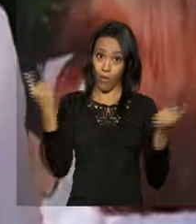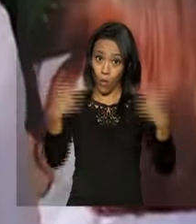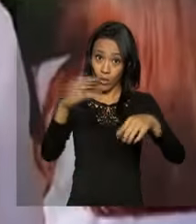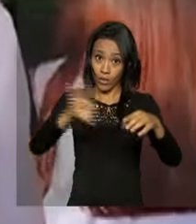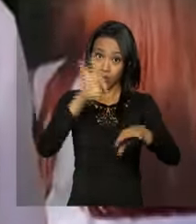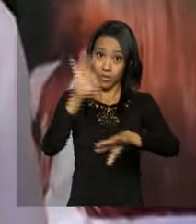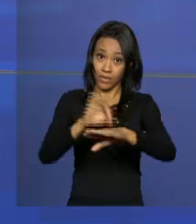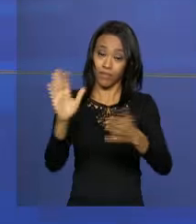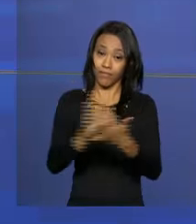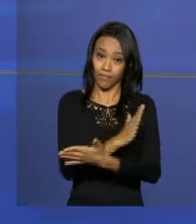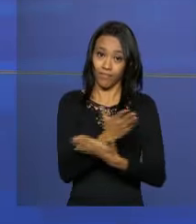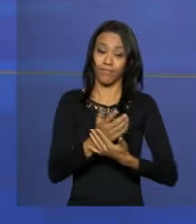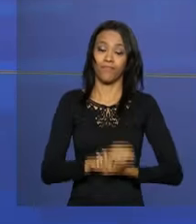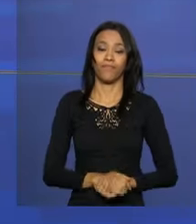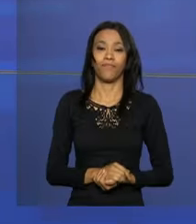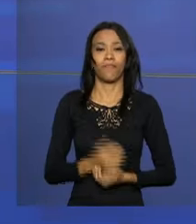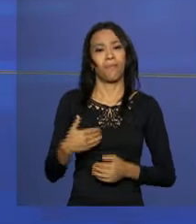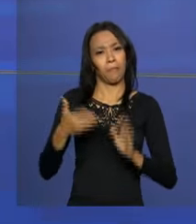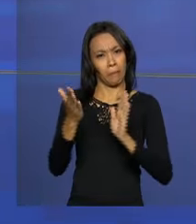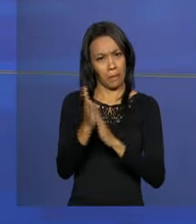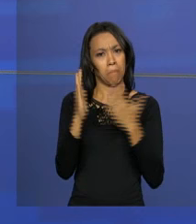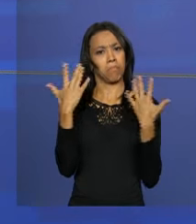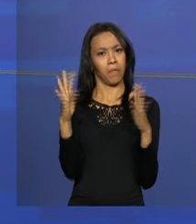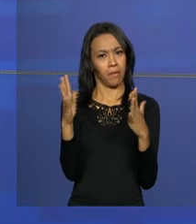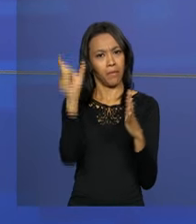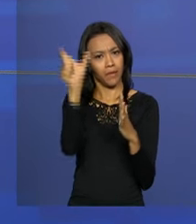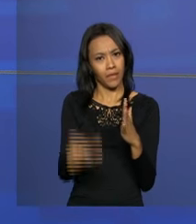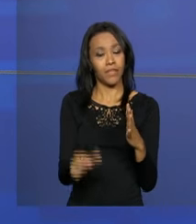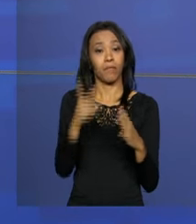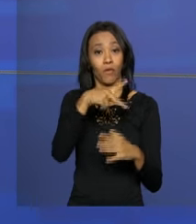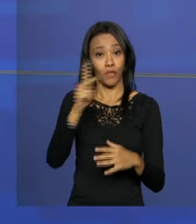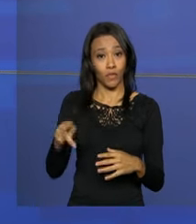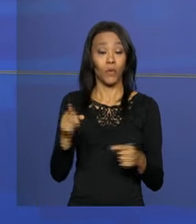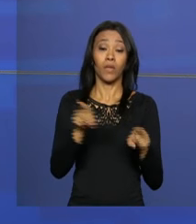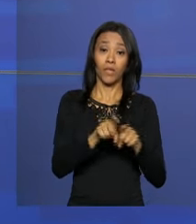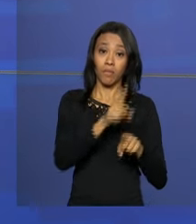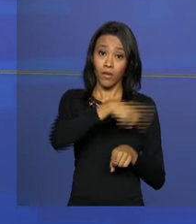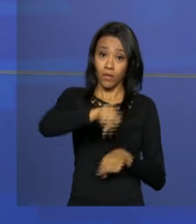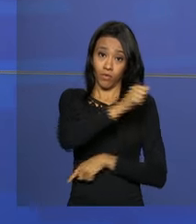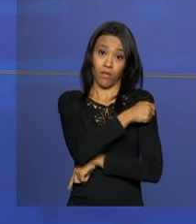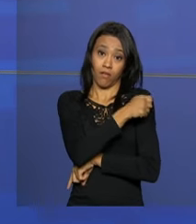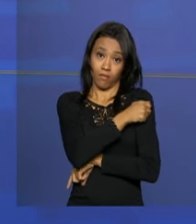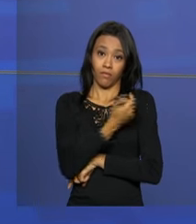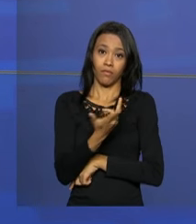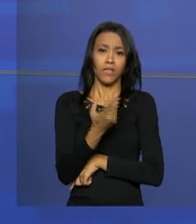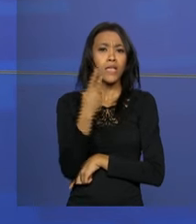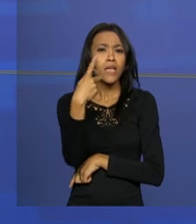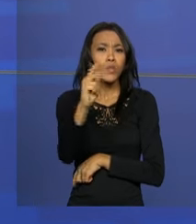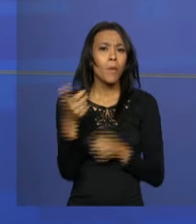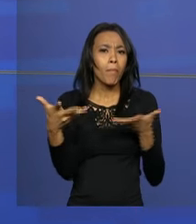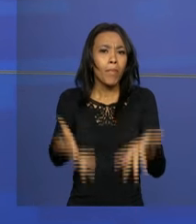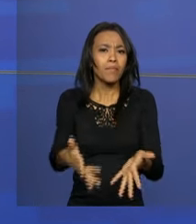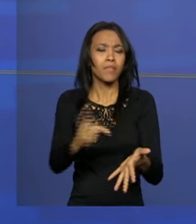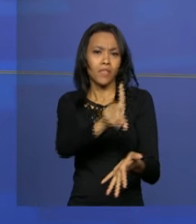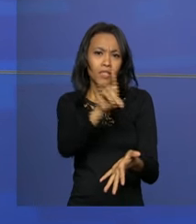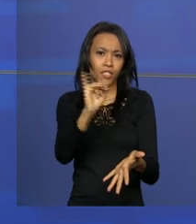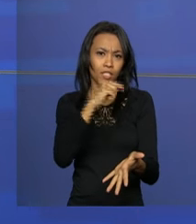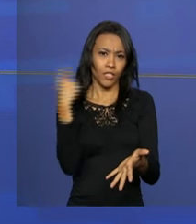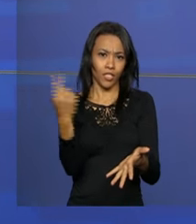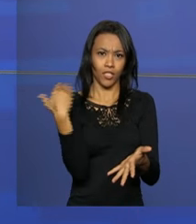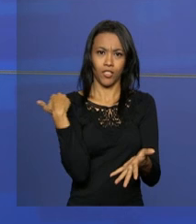Brasília, Thaísa Dias. Parabéns para a professora Andréia, para os alunos aqui de Brasília. E a sua participação nesse Dia Nacional